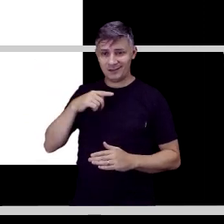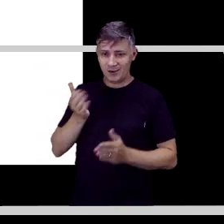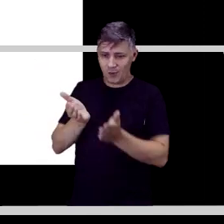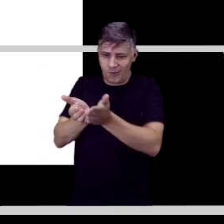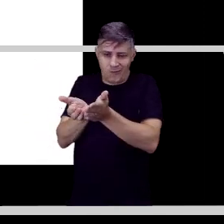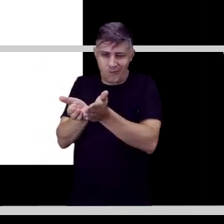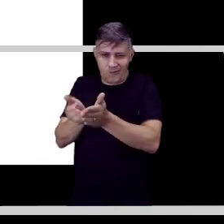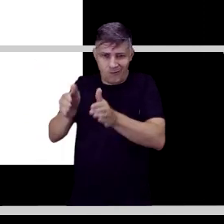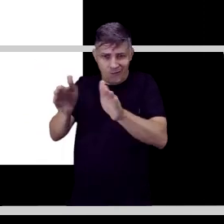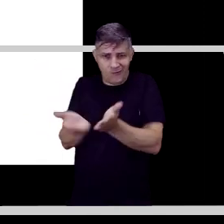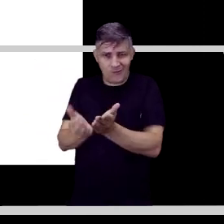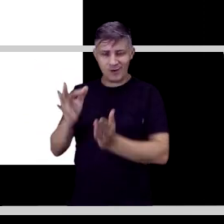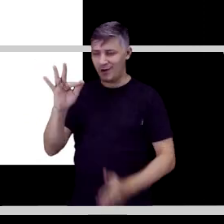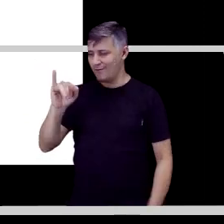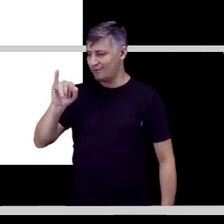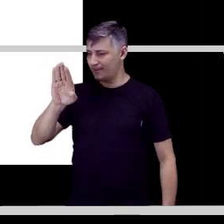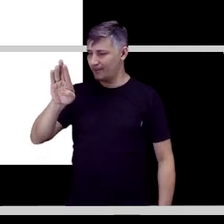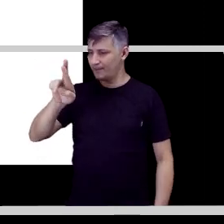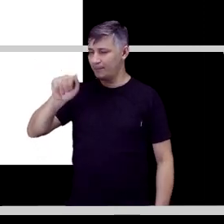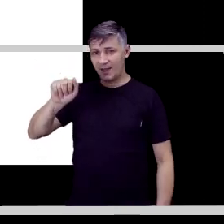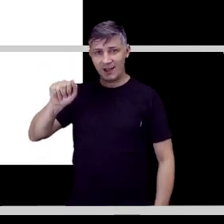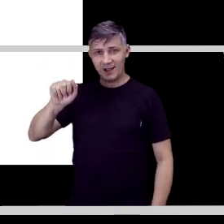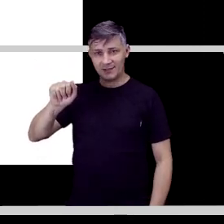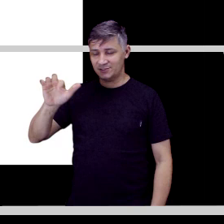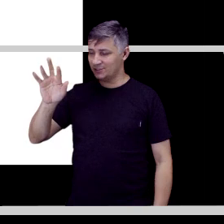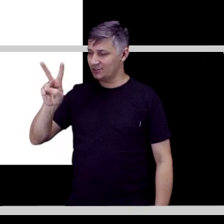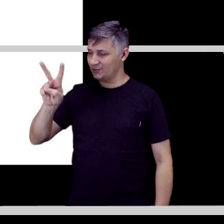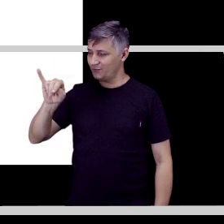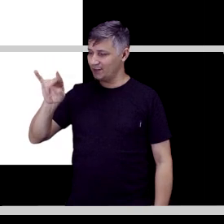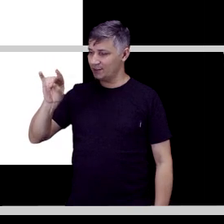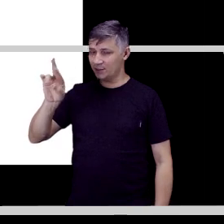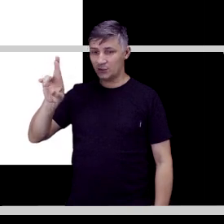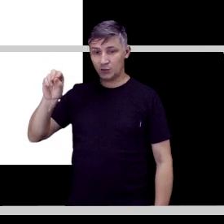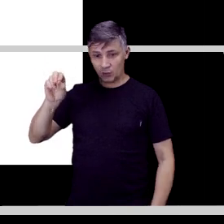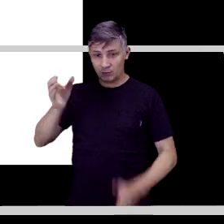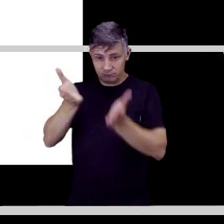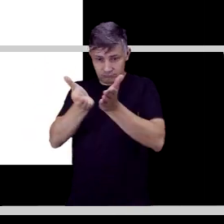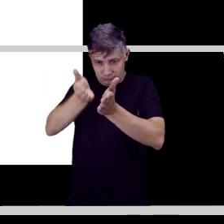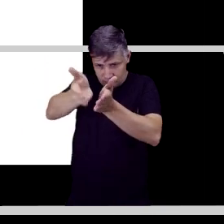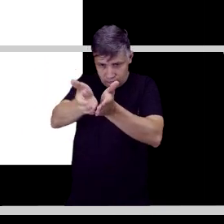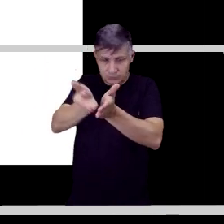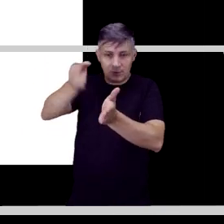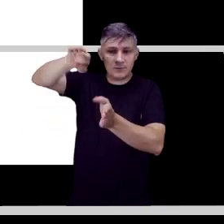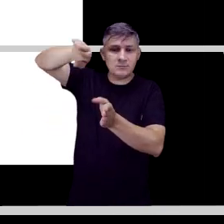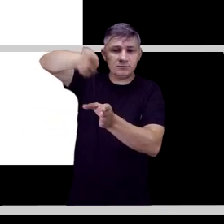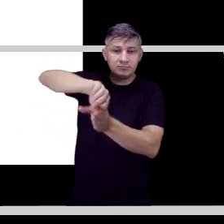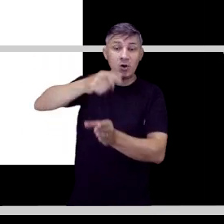calha de fibra de vidro conformada entre as terças de madeira,